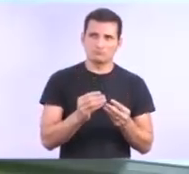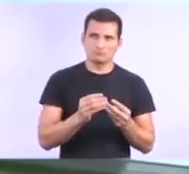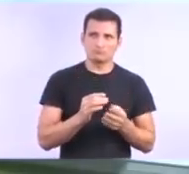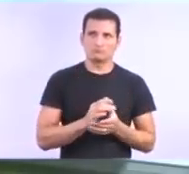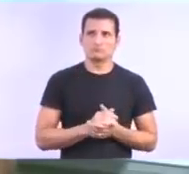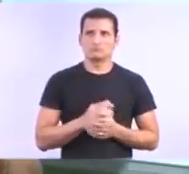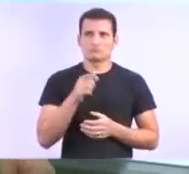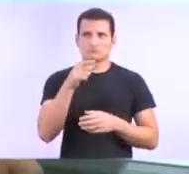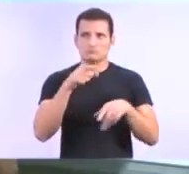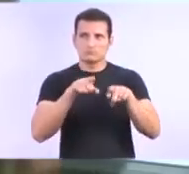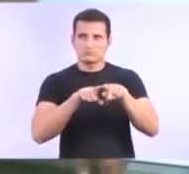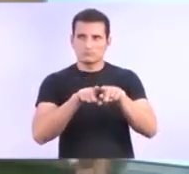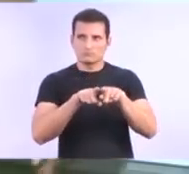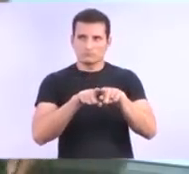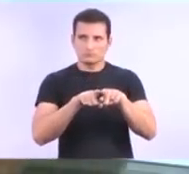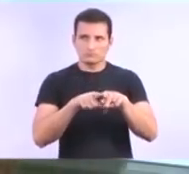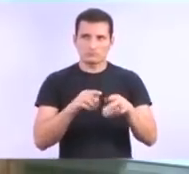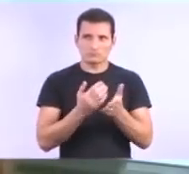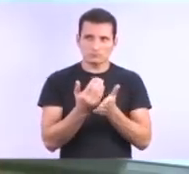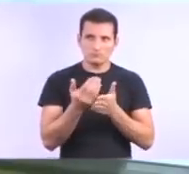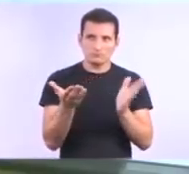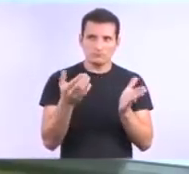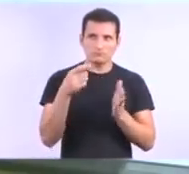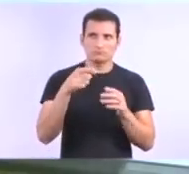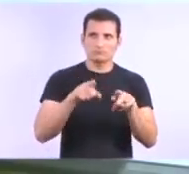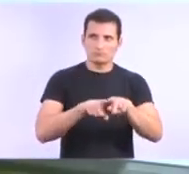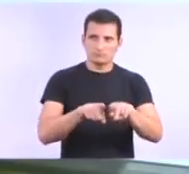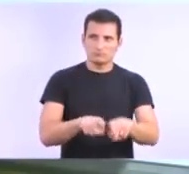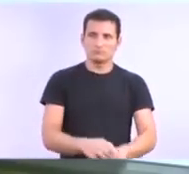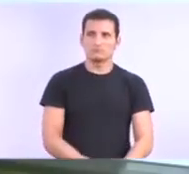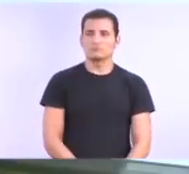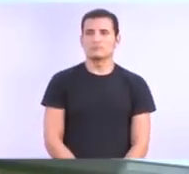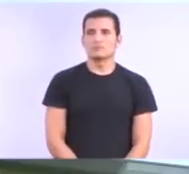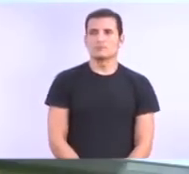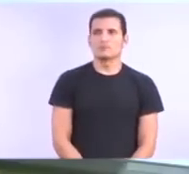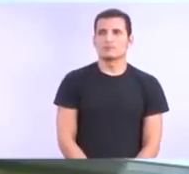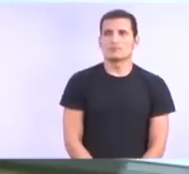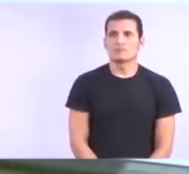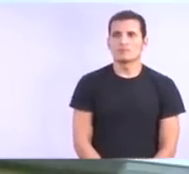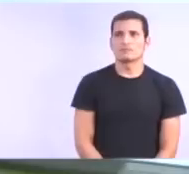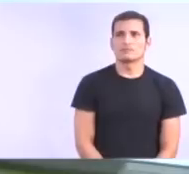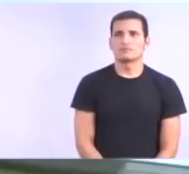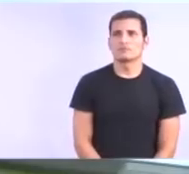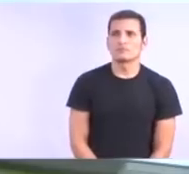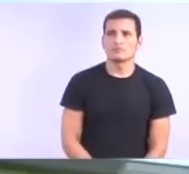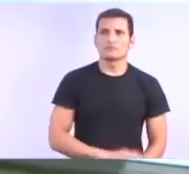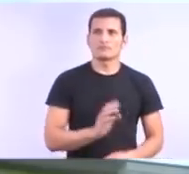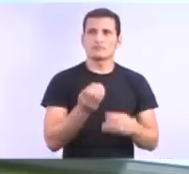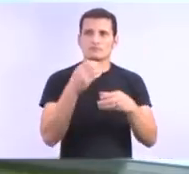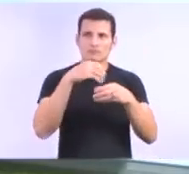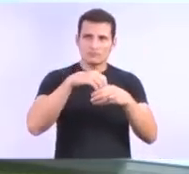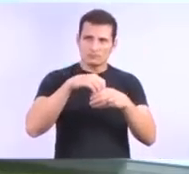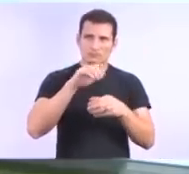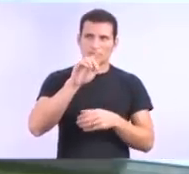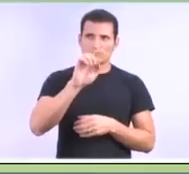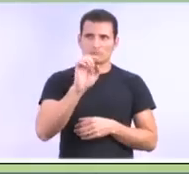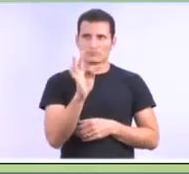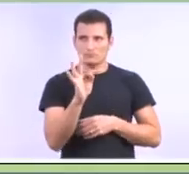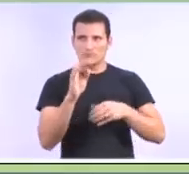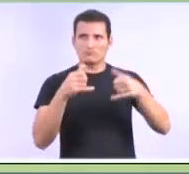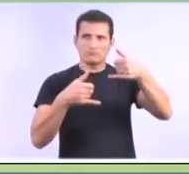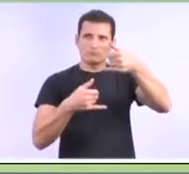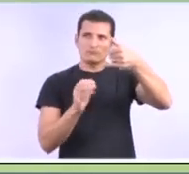também. A partir de agora, você também, né? E dentro desse método, o que é que nós vamos colocar? Vamos lá